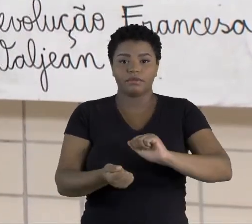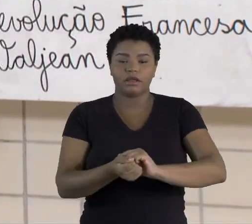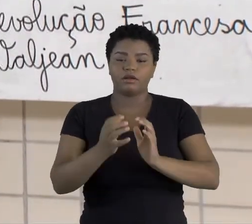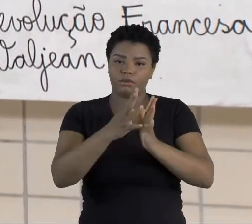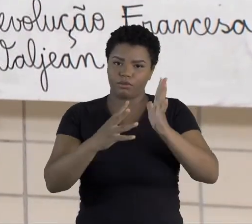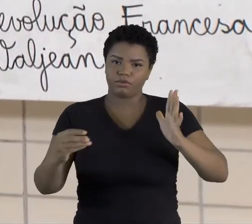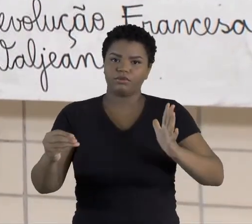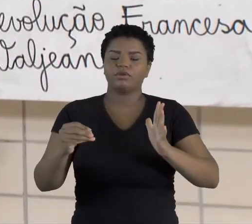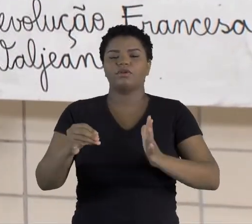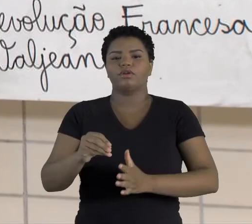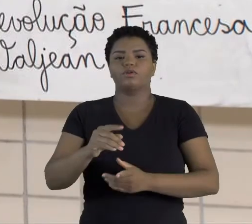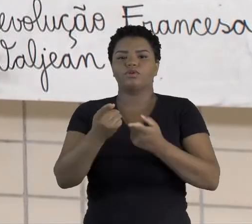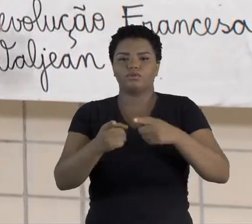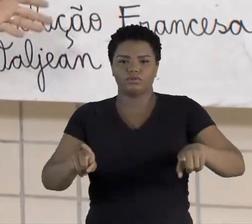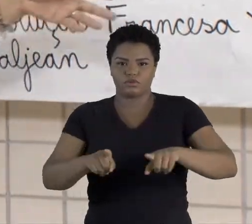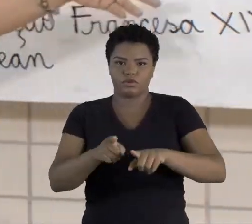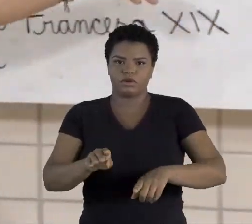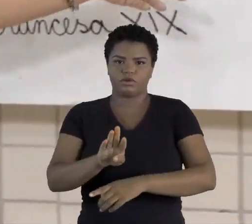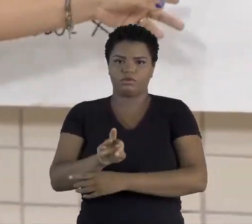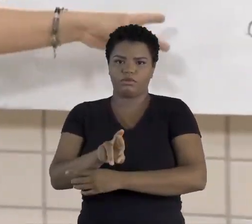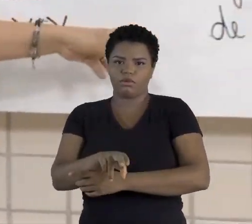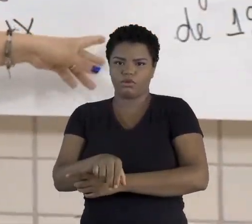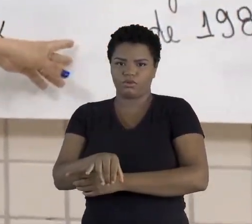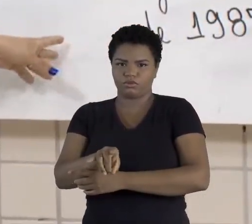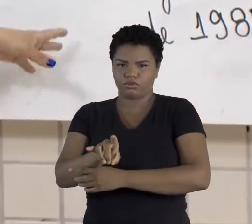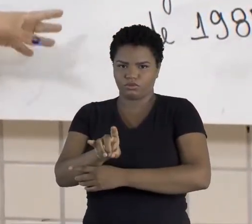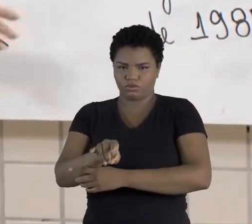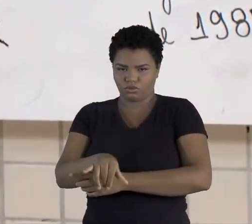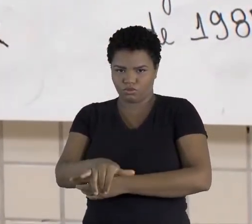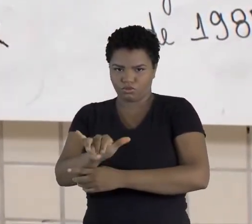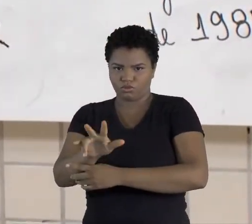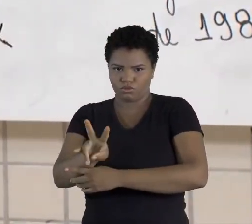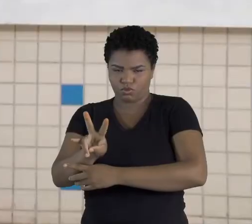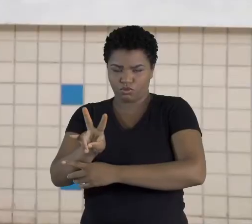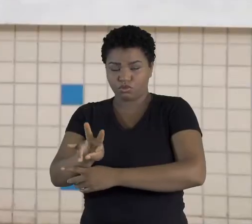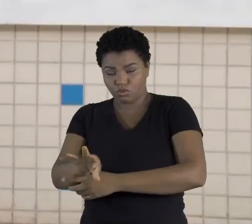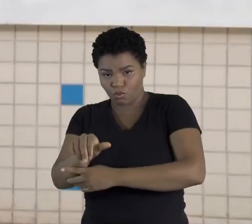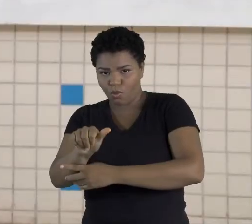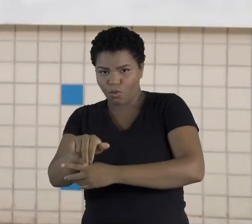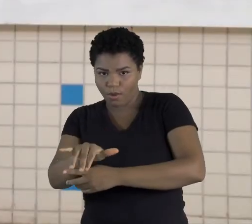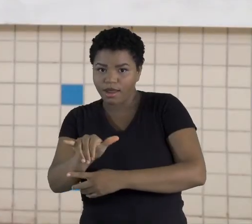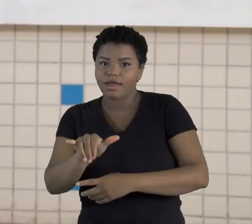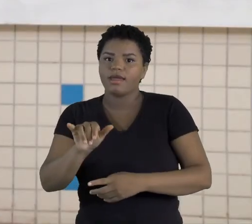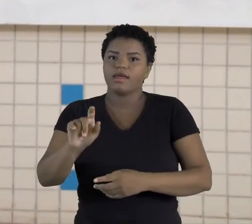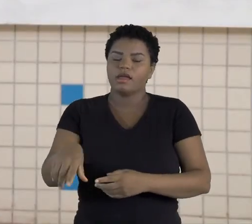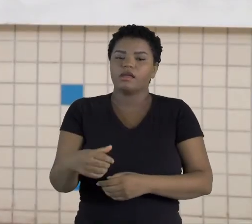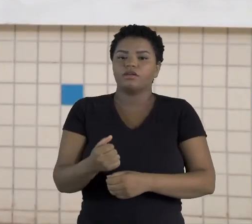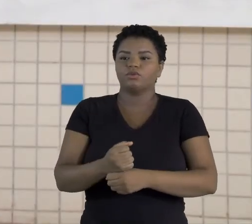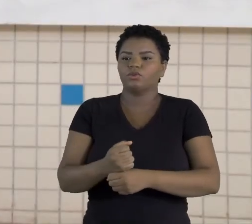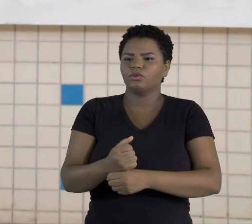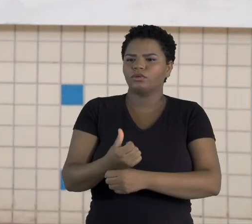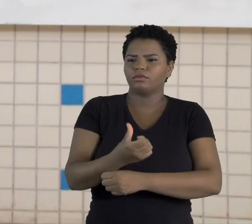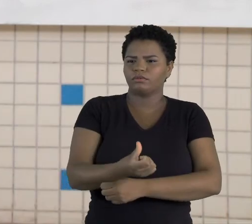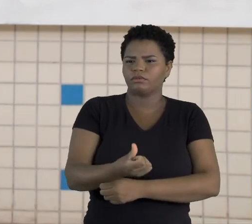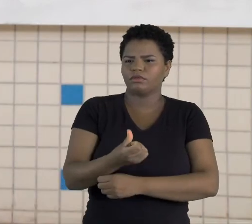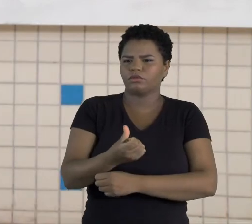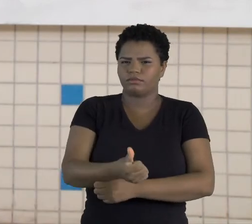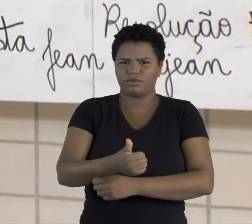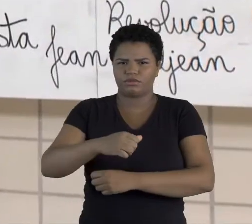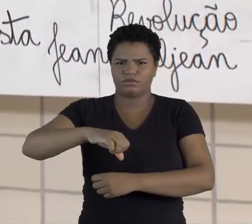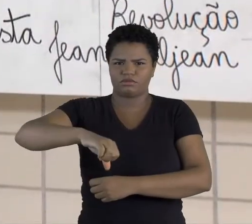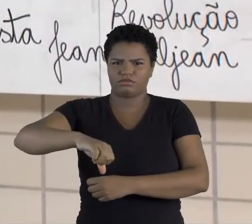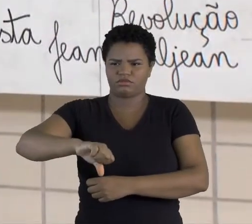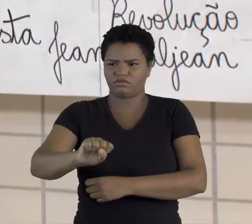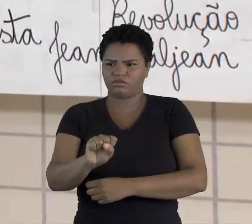lançou em 1987, como está aqui, ó, e foi um musical de muito sucesso na época. De acordo com as leituras